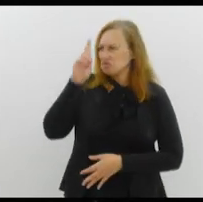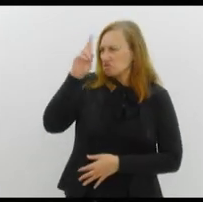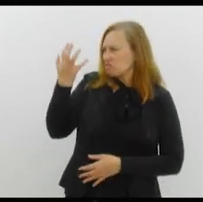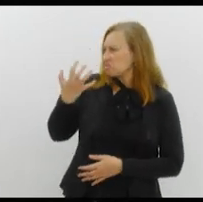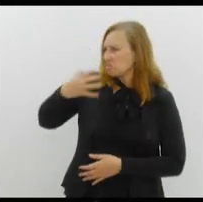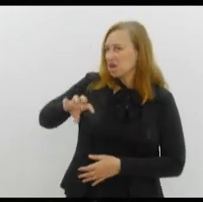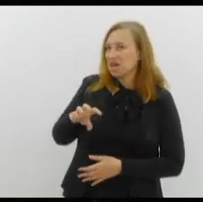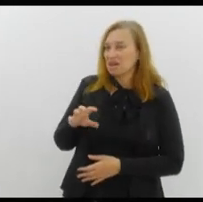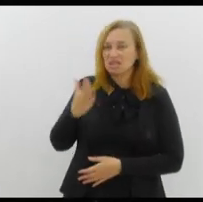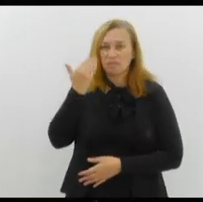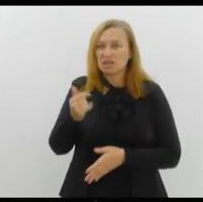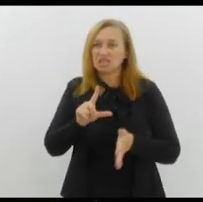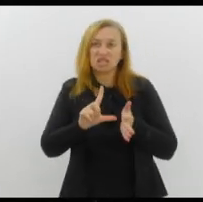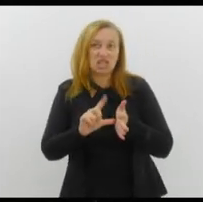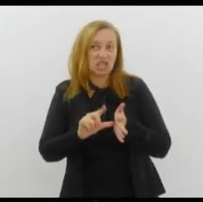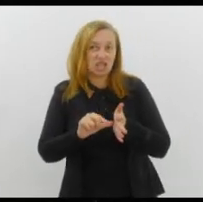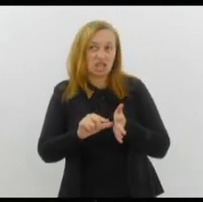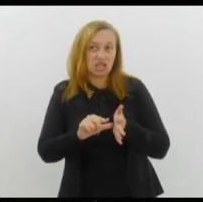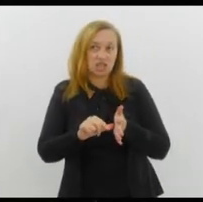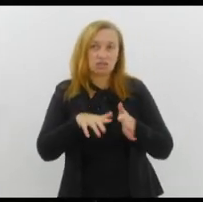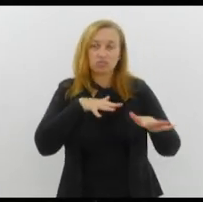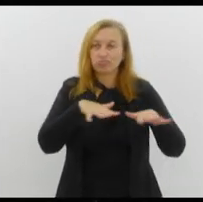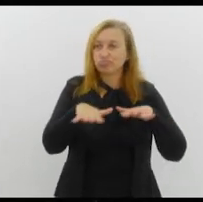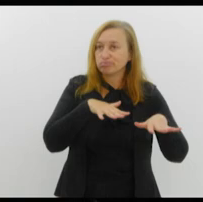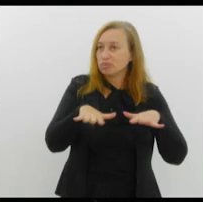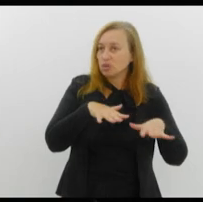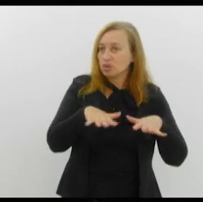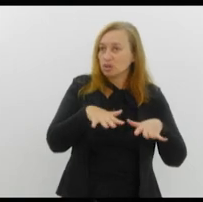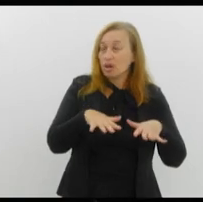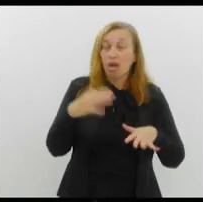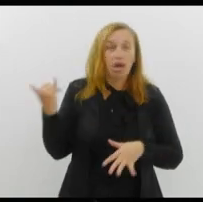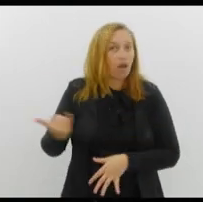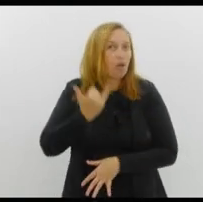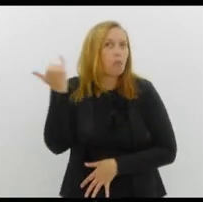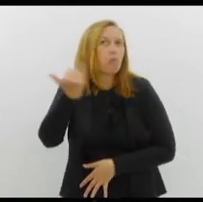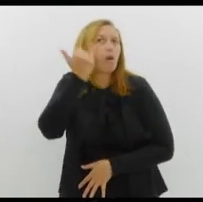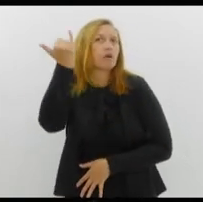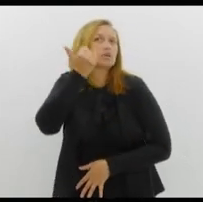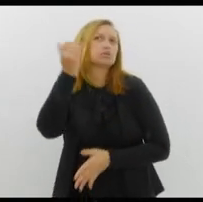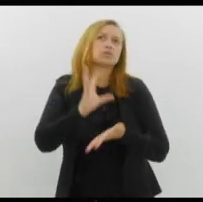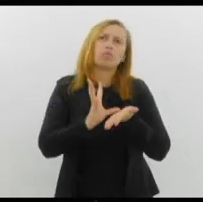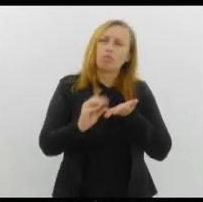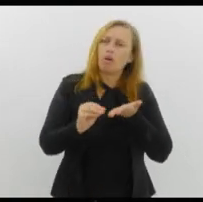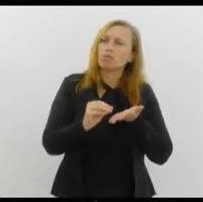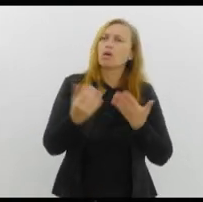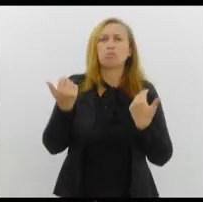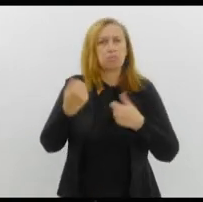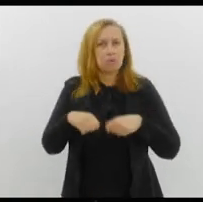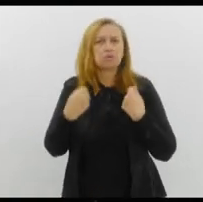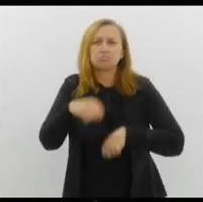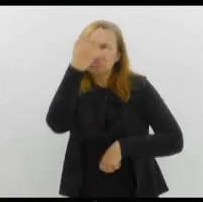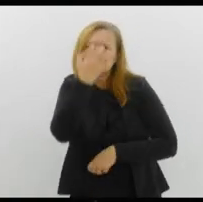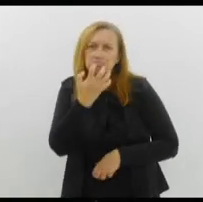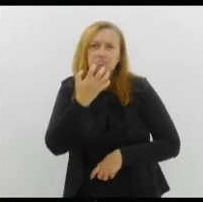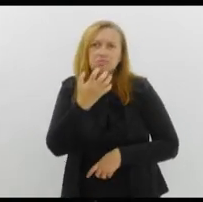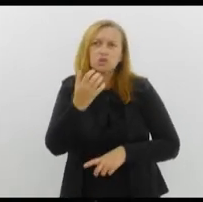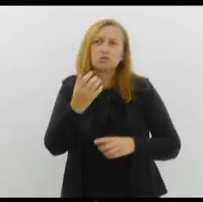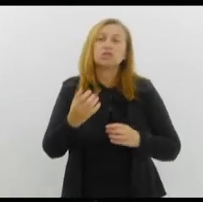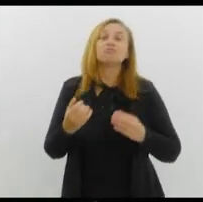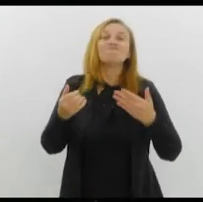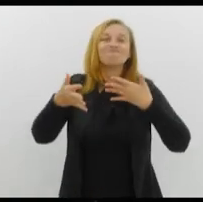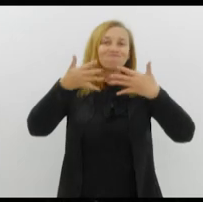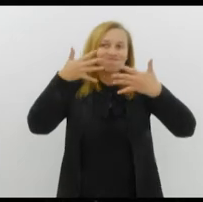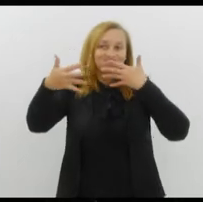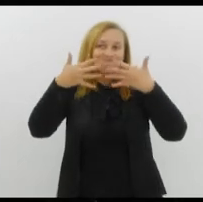de atraso. A mobilidade urbana é uma pauta importantíssima e tem que ser levada a sério com